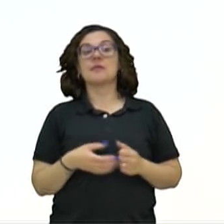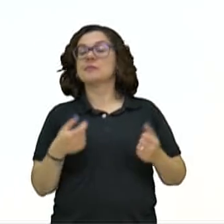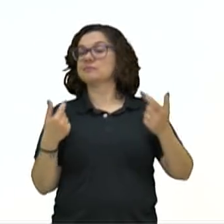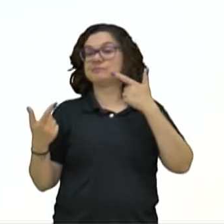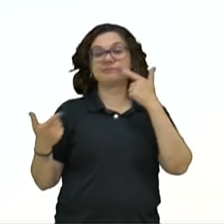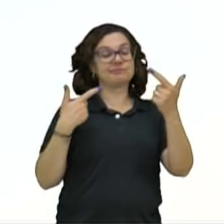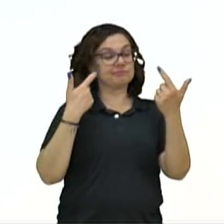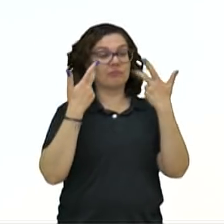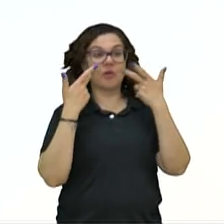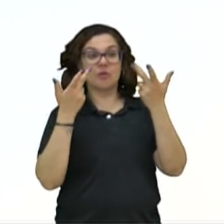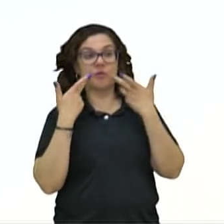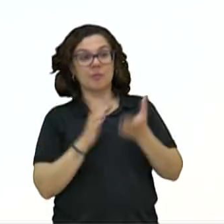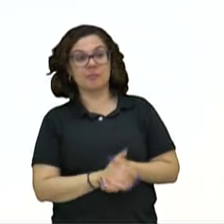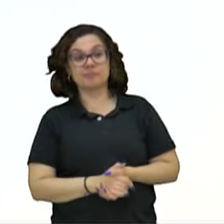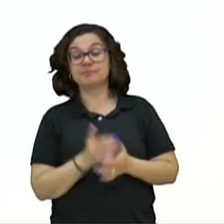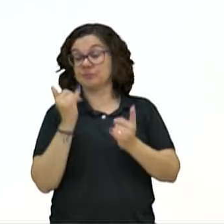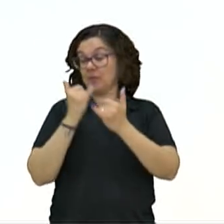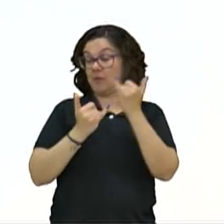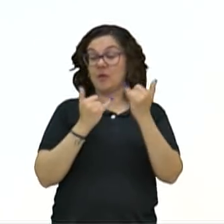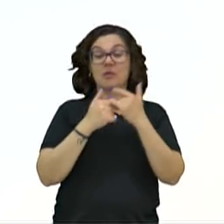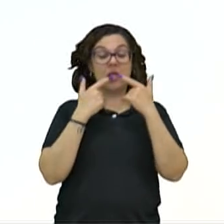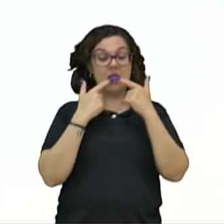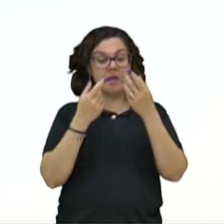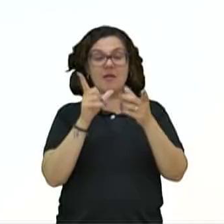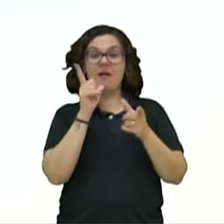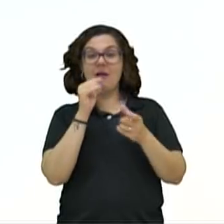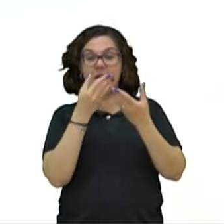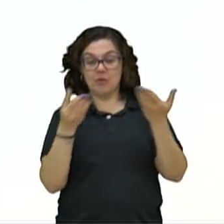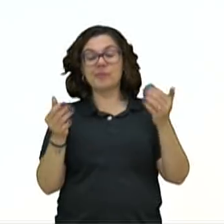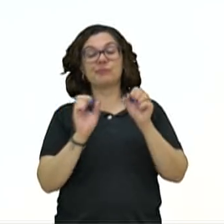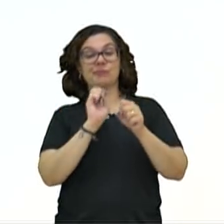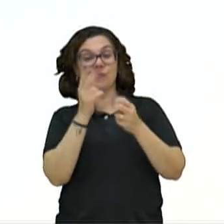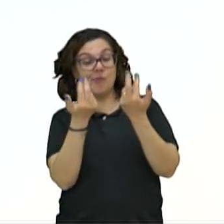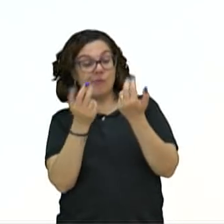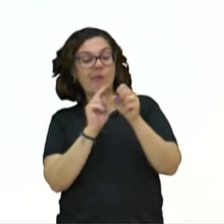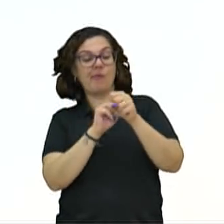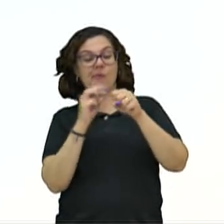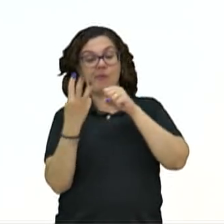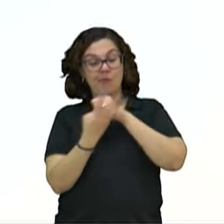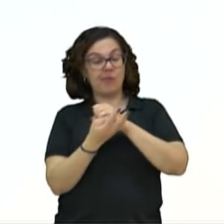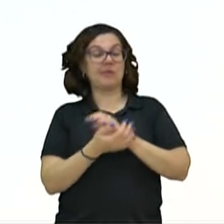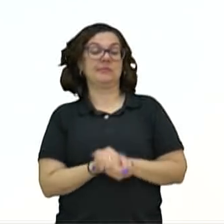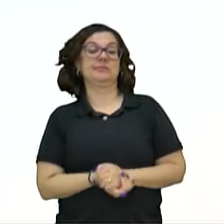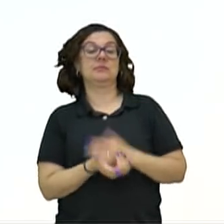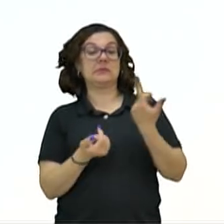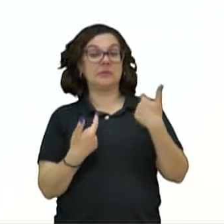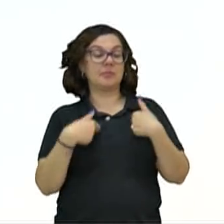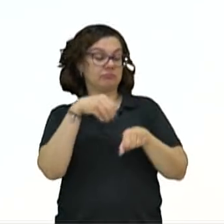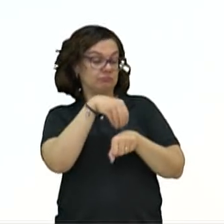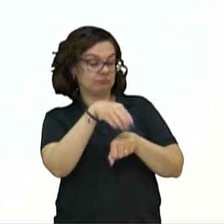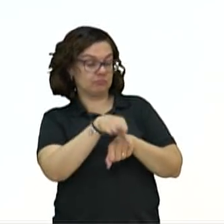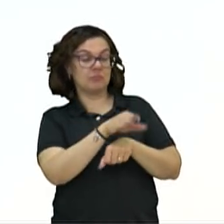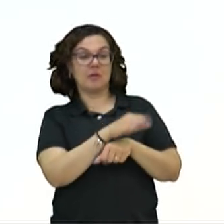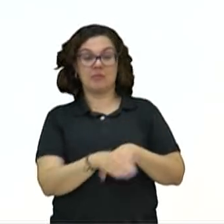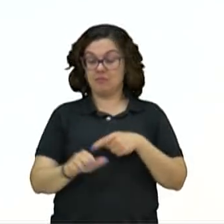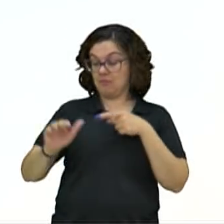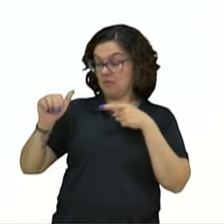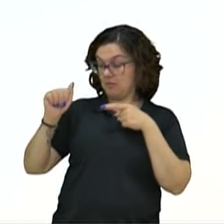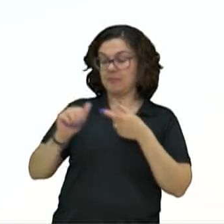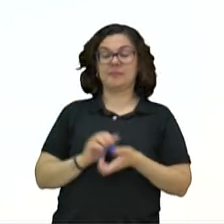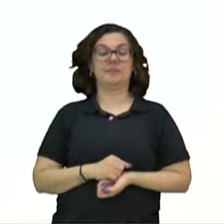transmitida como coronavírus pelo ar, por gotículas. É recomendável, então, que essa pessoa, na opção